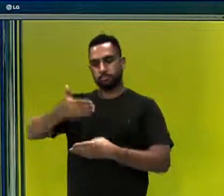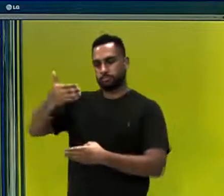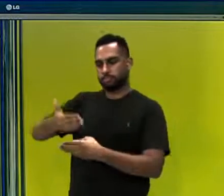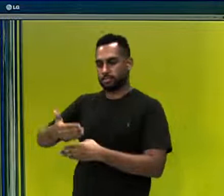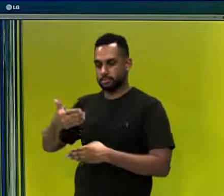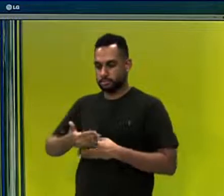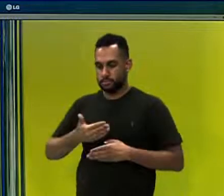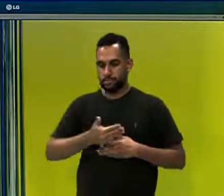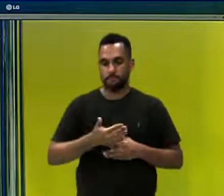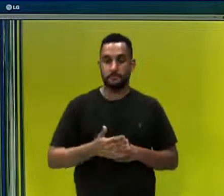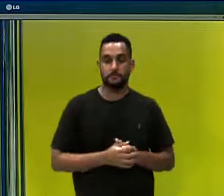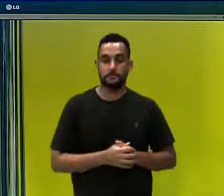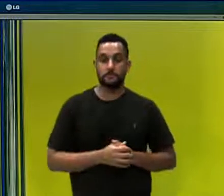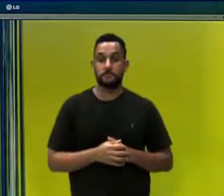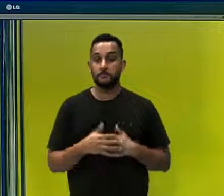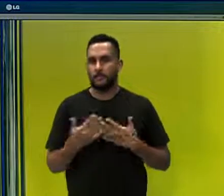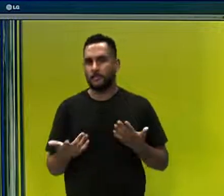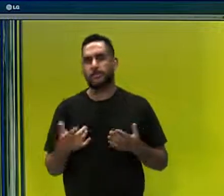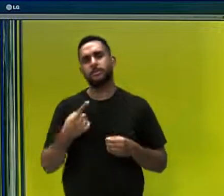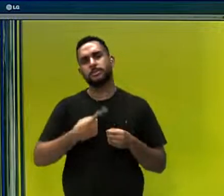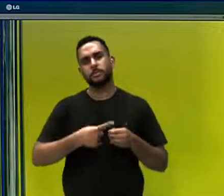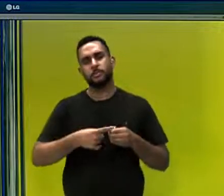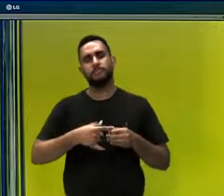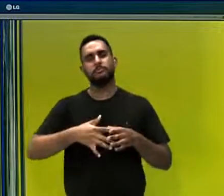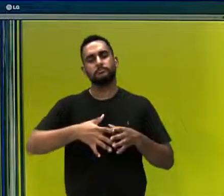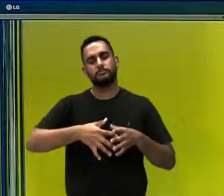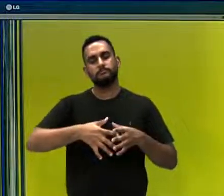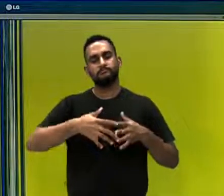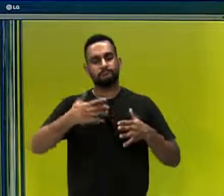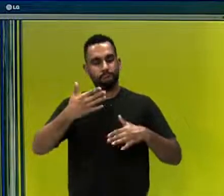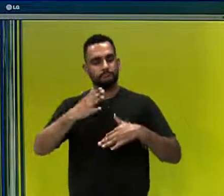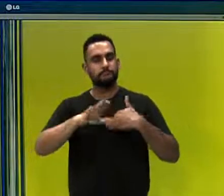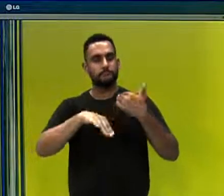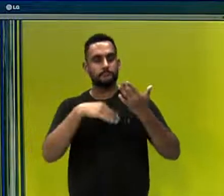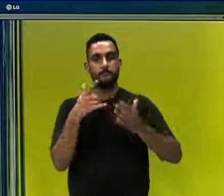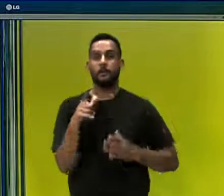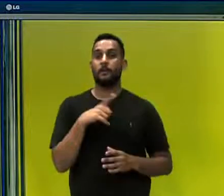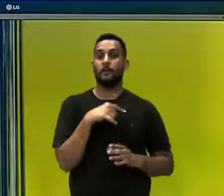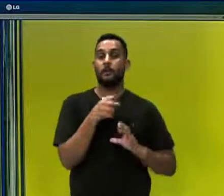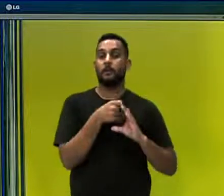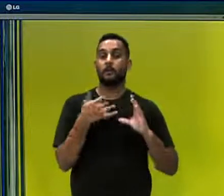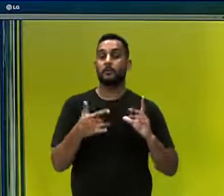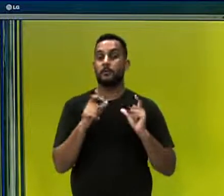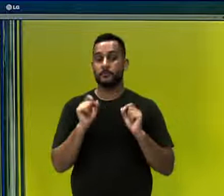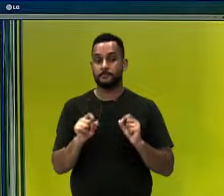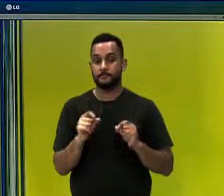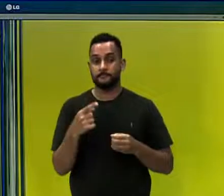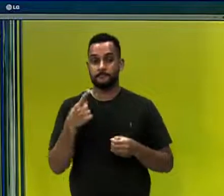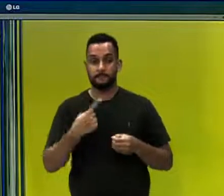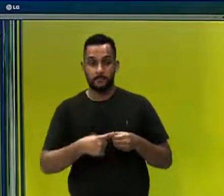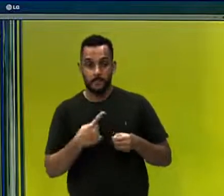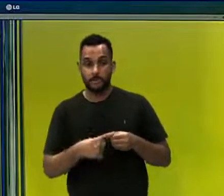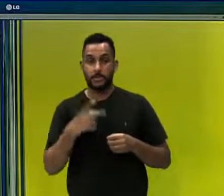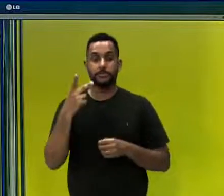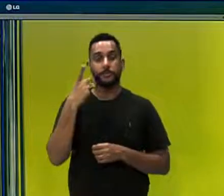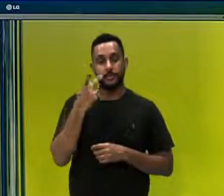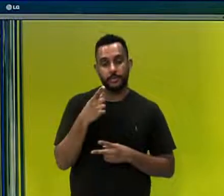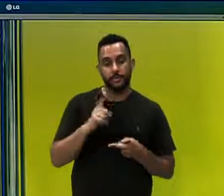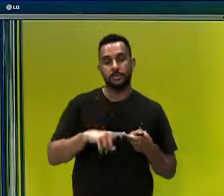essas invasões. Mas as cidades, elas vão evoluindo e a gente vai ter aí a característica de uma cidade como cidade